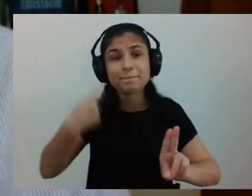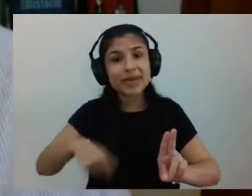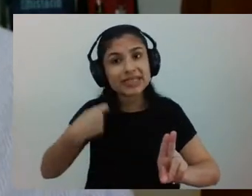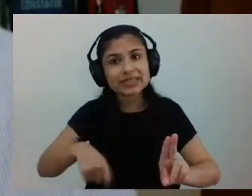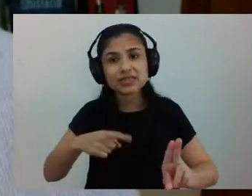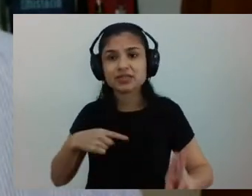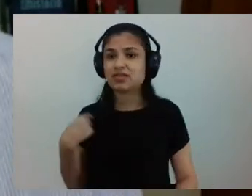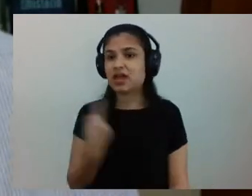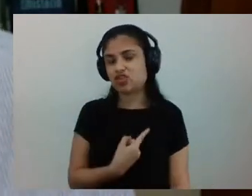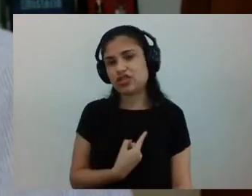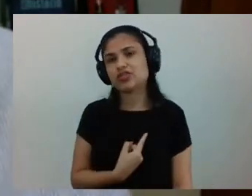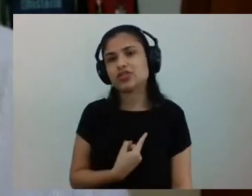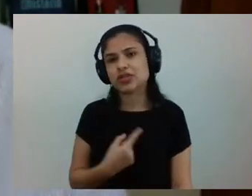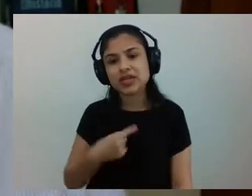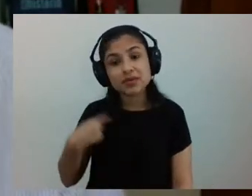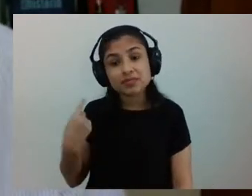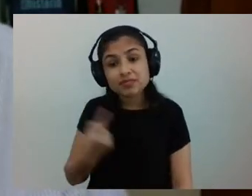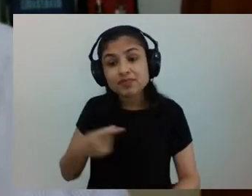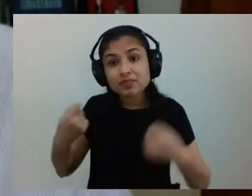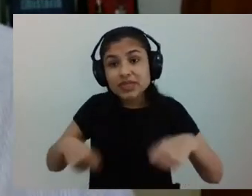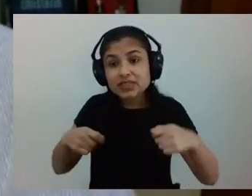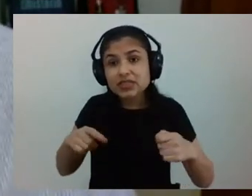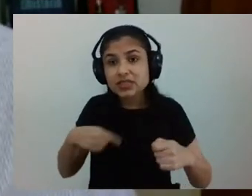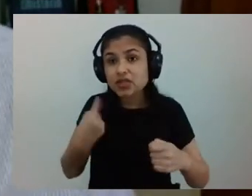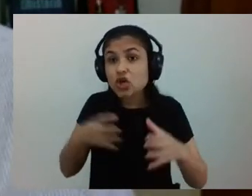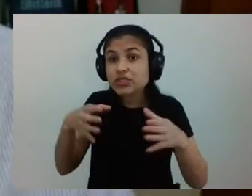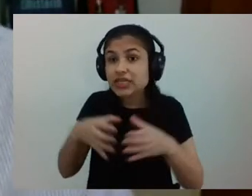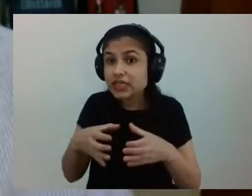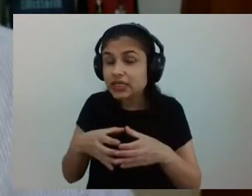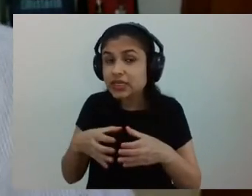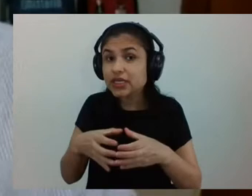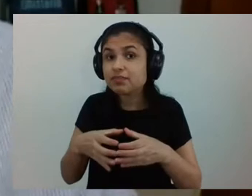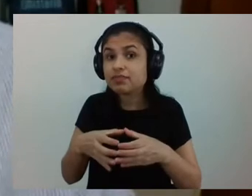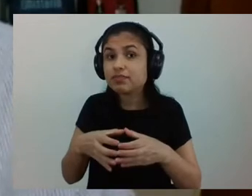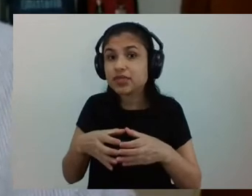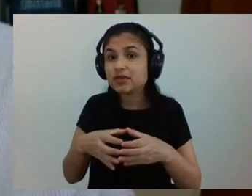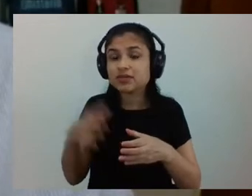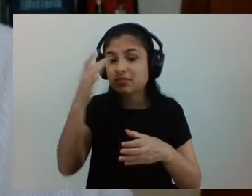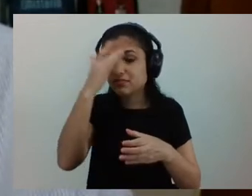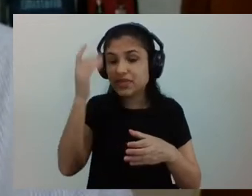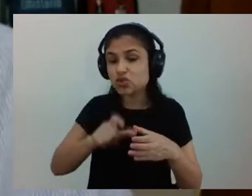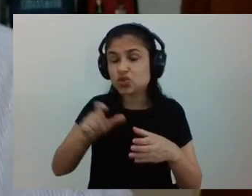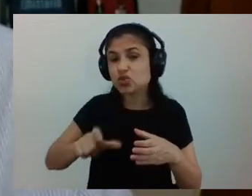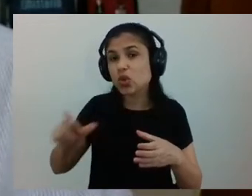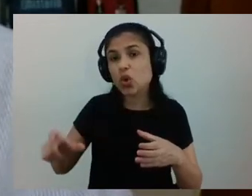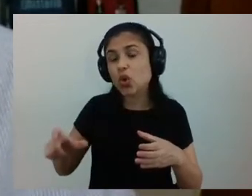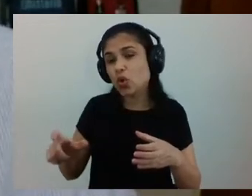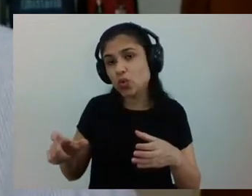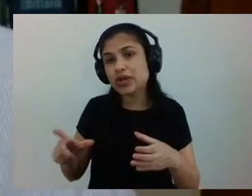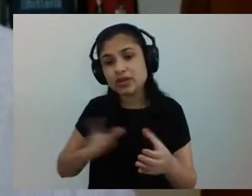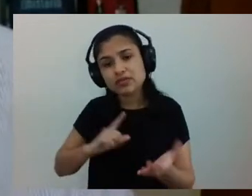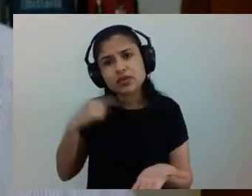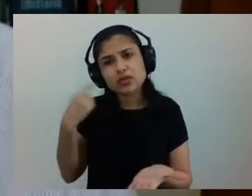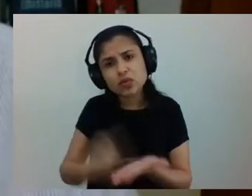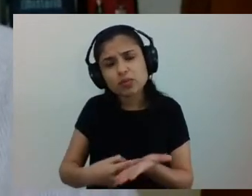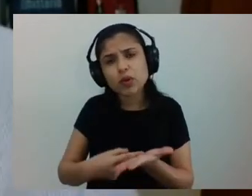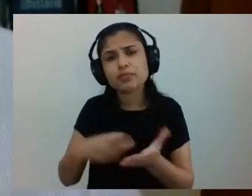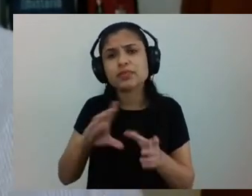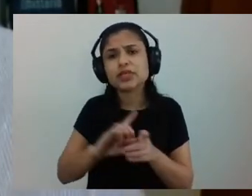precisa de toda a nossa equipe, precisa de pessoas nós, como nós, que temos compromisso com a democracia, que